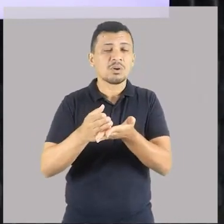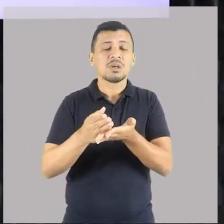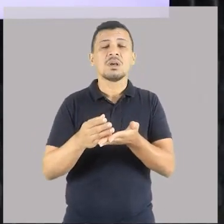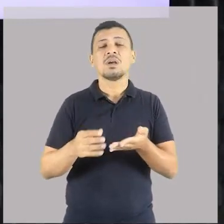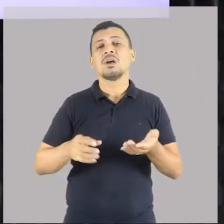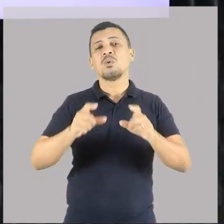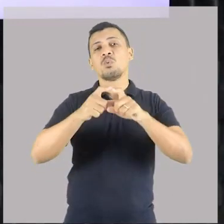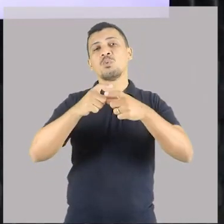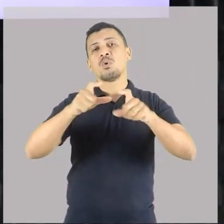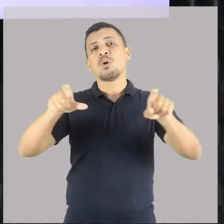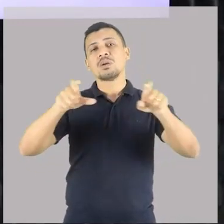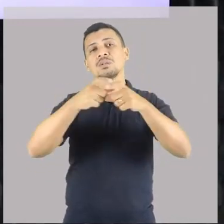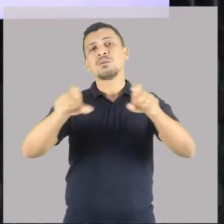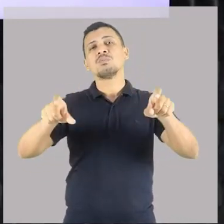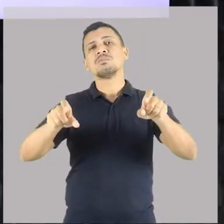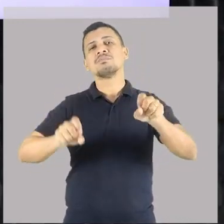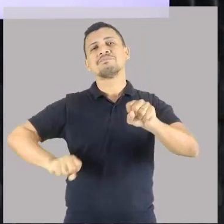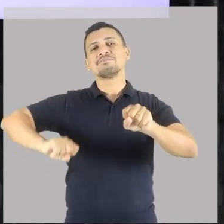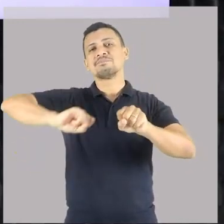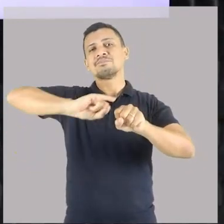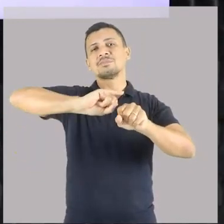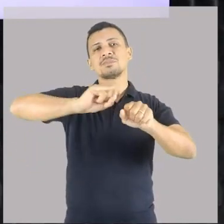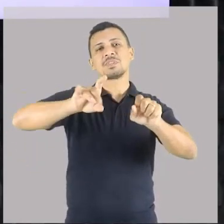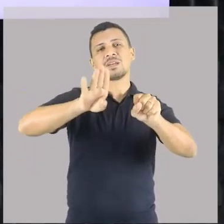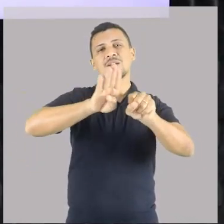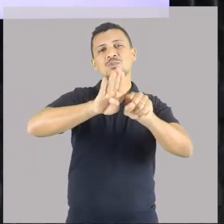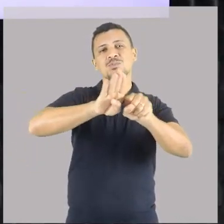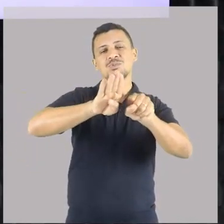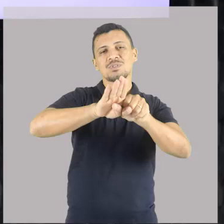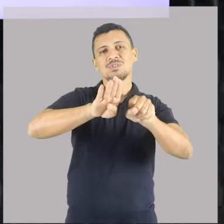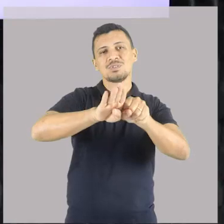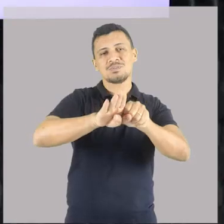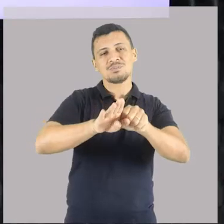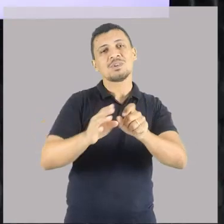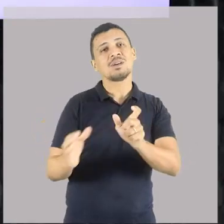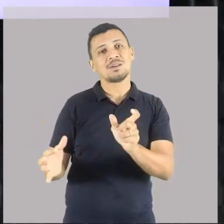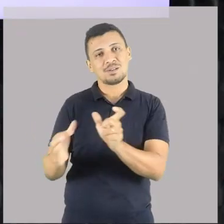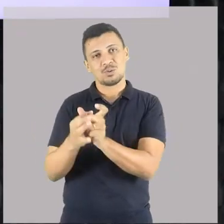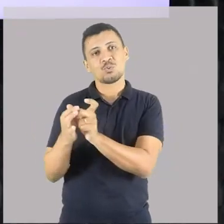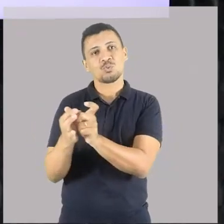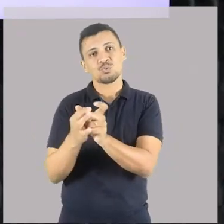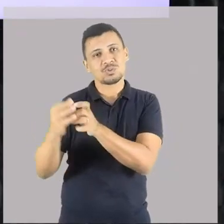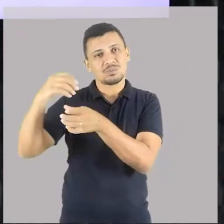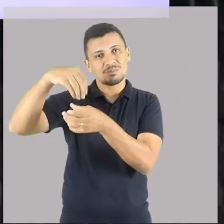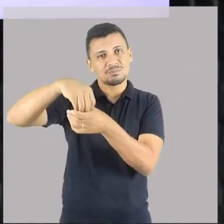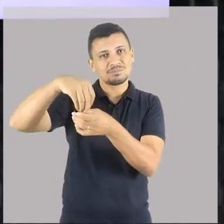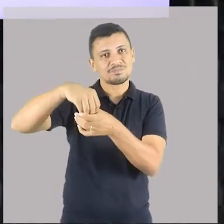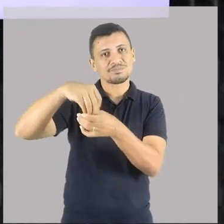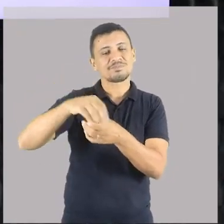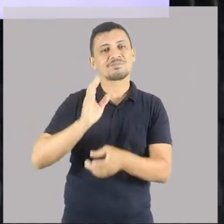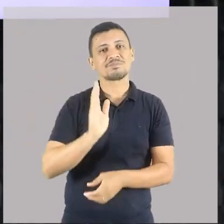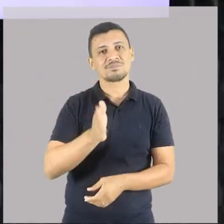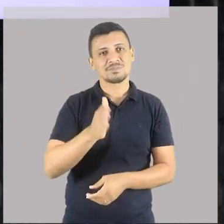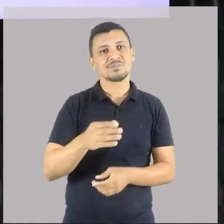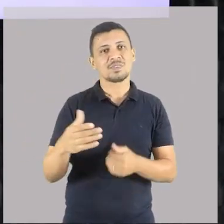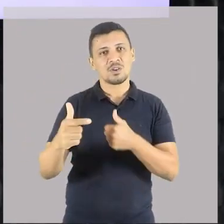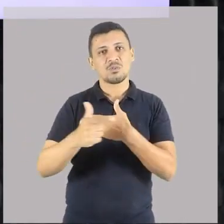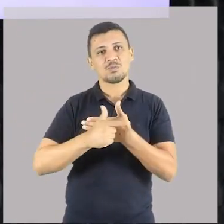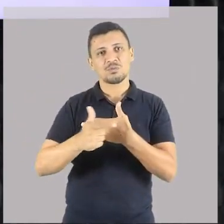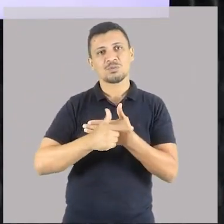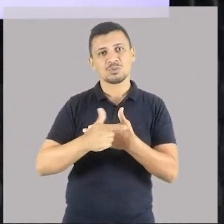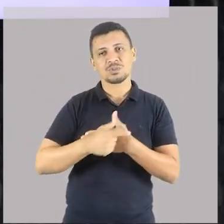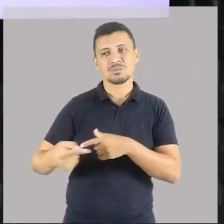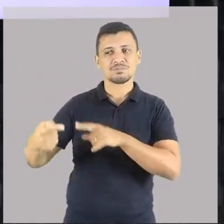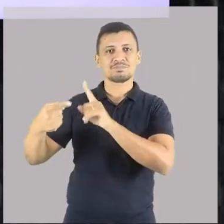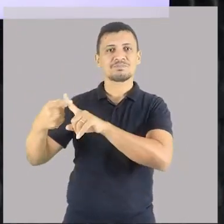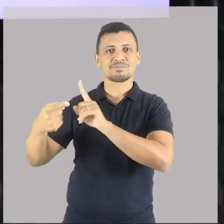E se essa oração é substantiva, esse que é conjunção integrante, certo? Então, eu já tenho aqui a função do primeiro que, conjunção